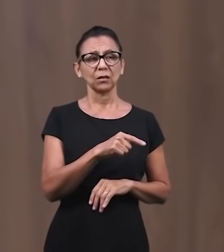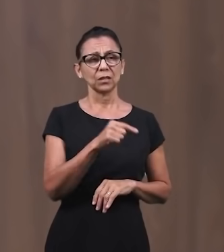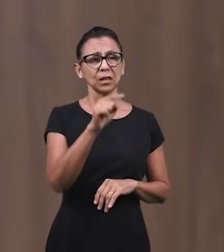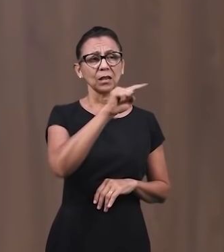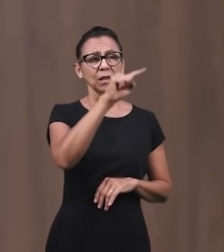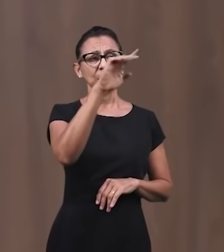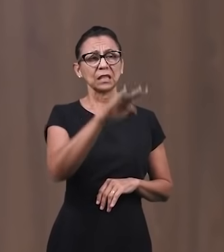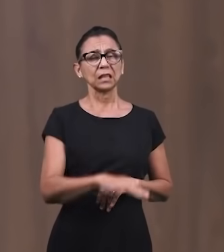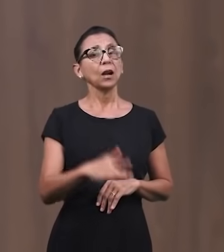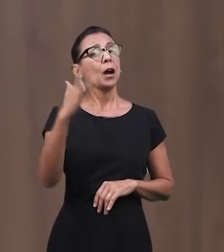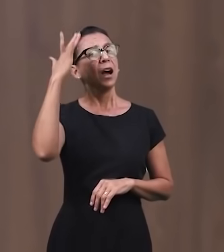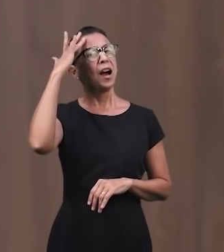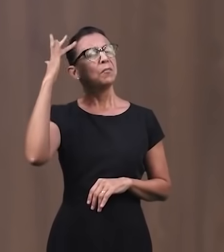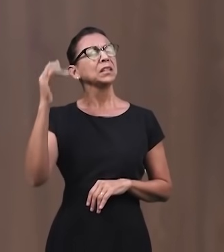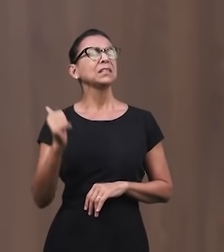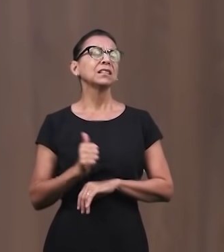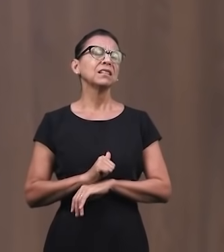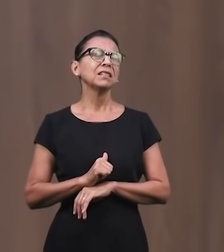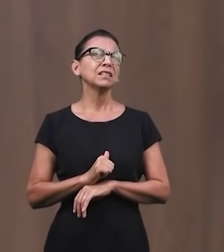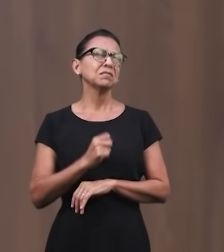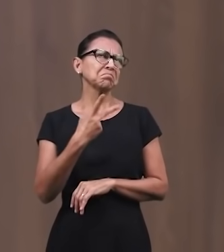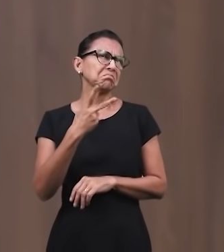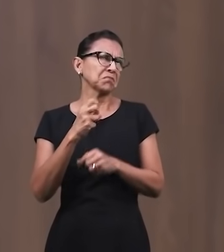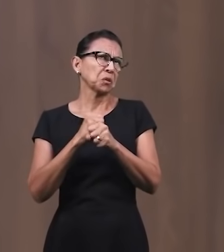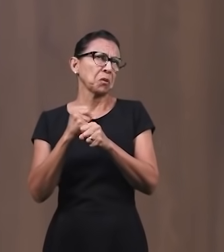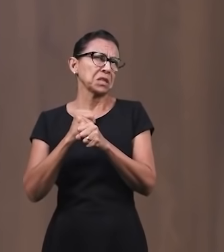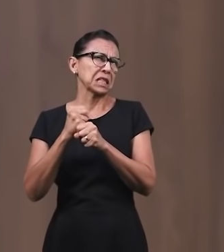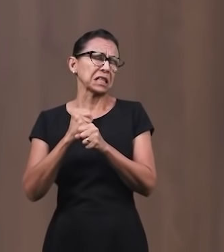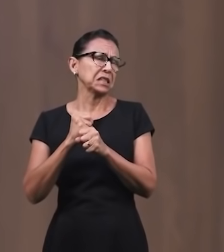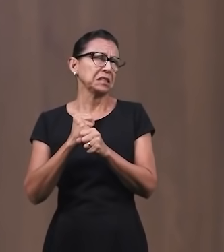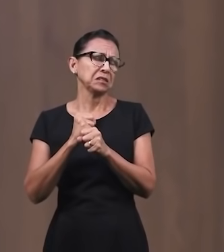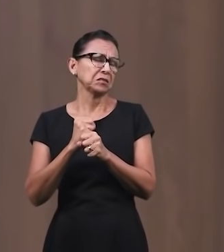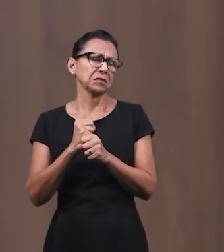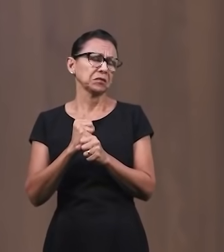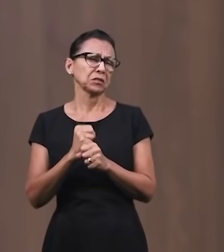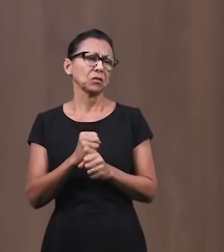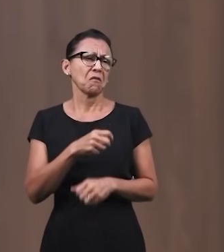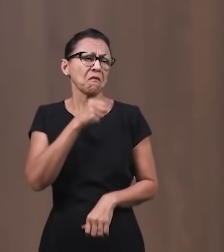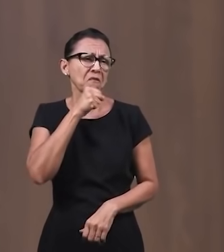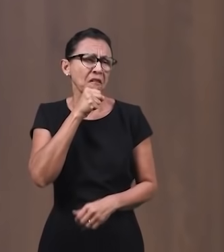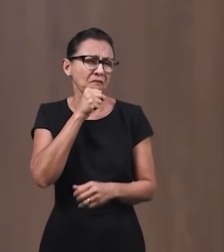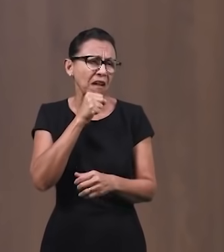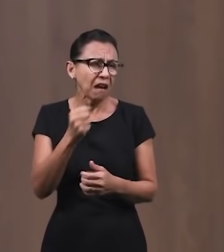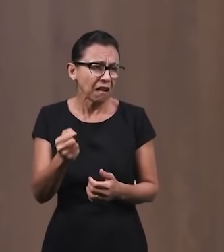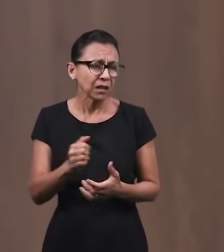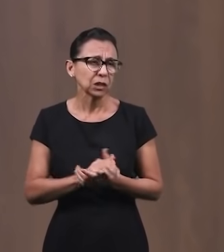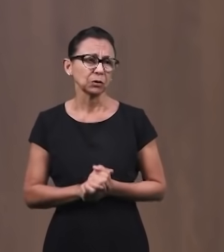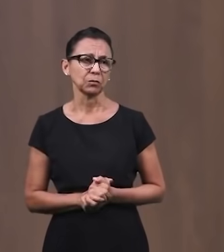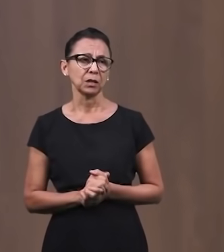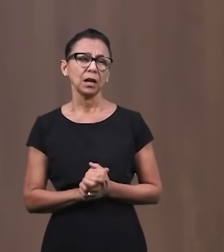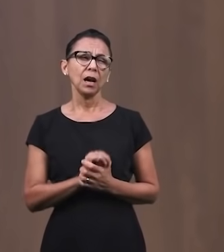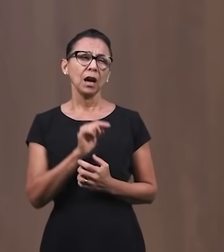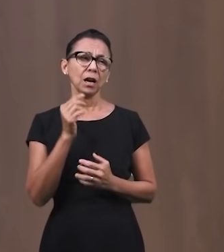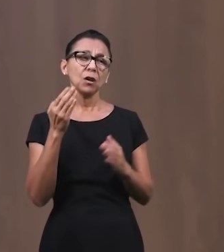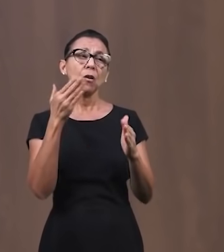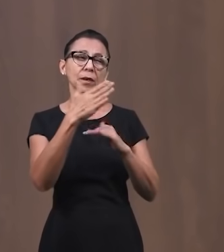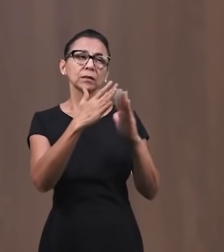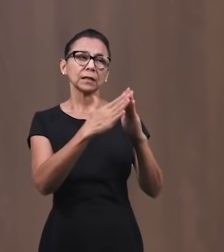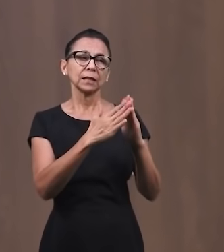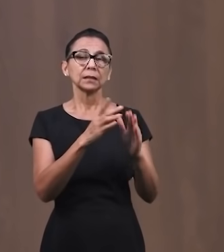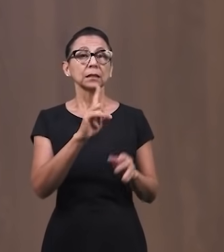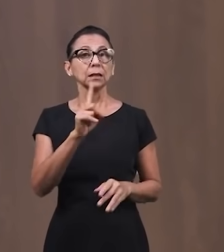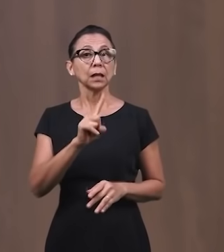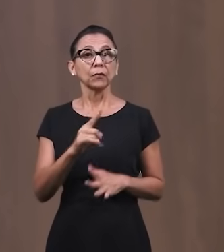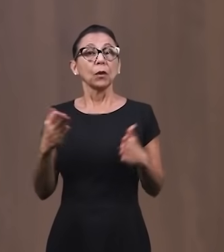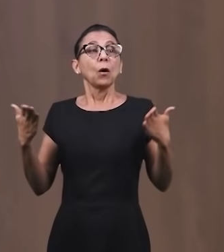Zaqueu, amanhã, no ano que vem, daqui a 2 anos, quando você ficar velho. Não, não é isso não. Zaqueu, hoje eu quero